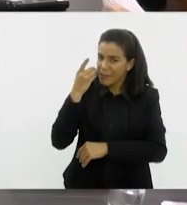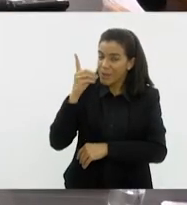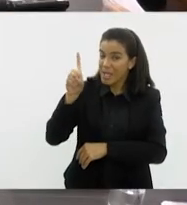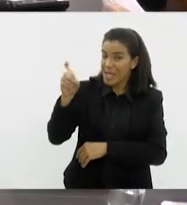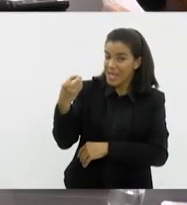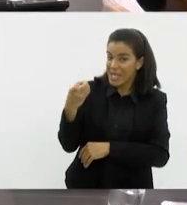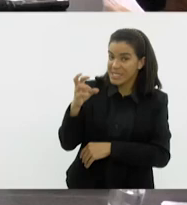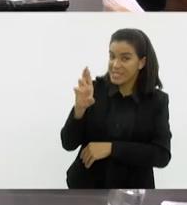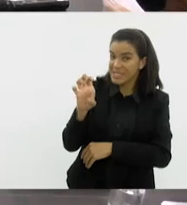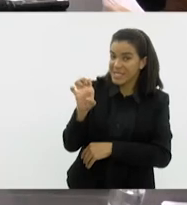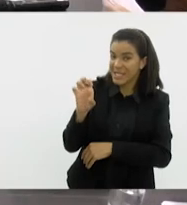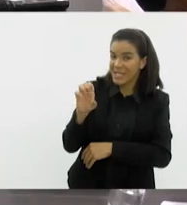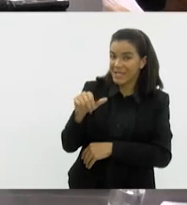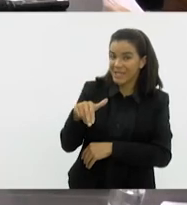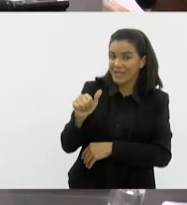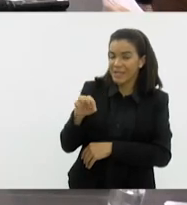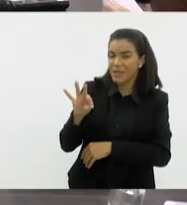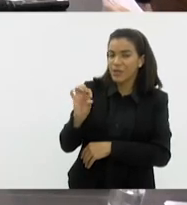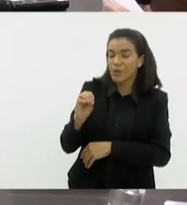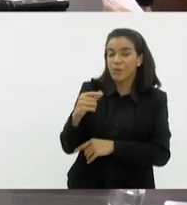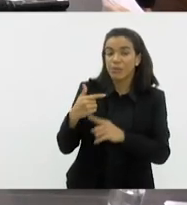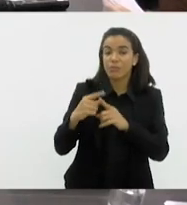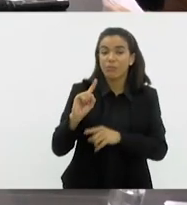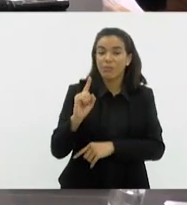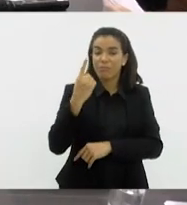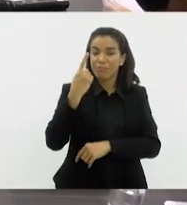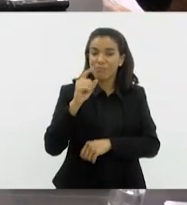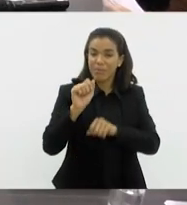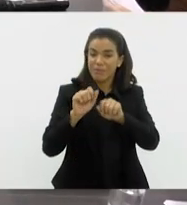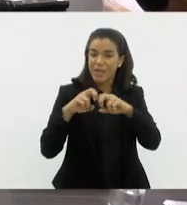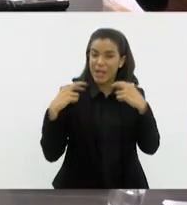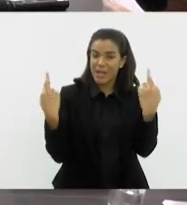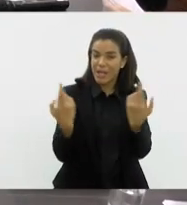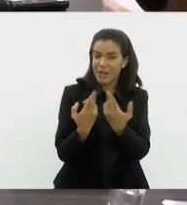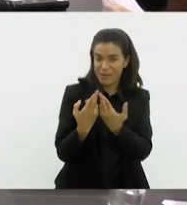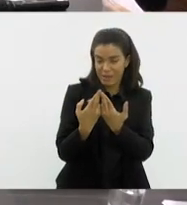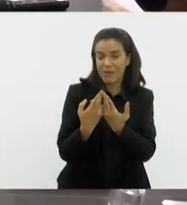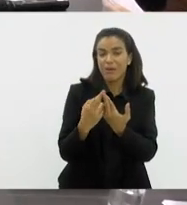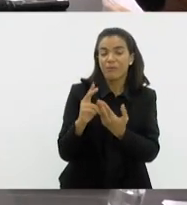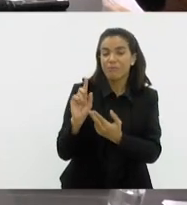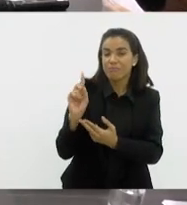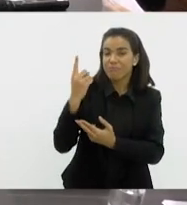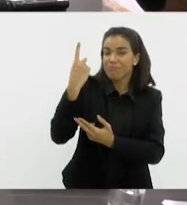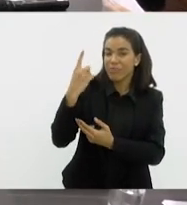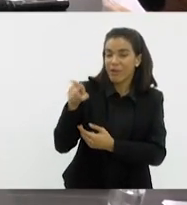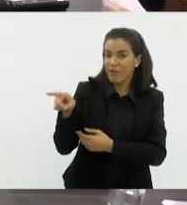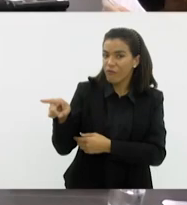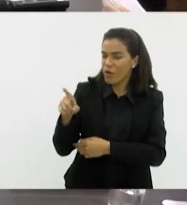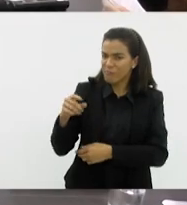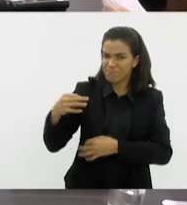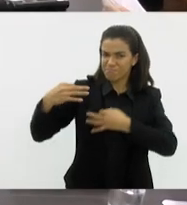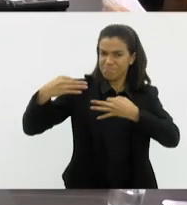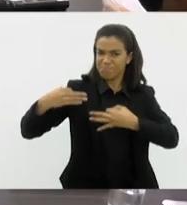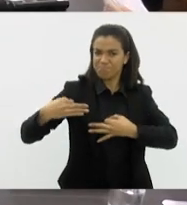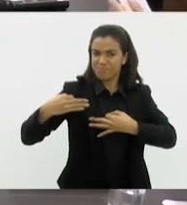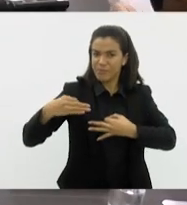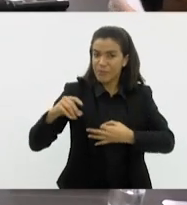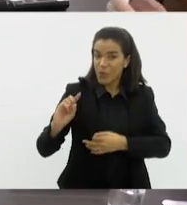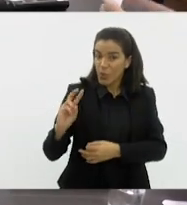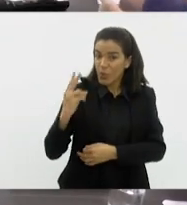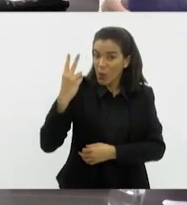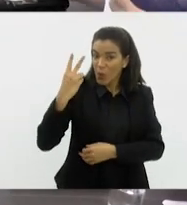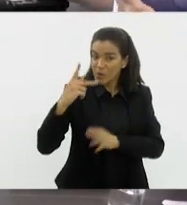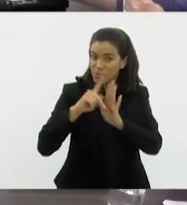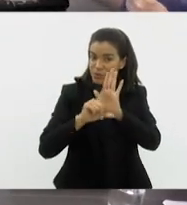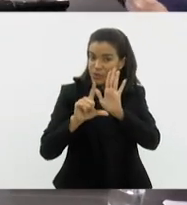ex-deputado Renato Cozzolino, porque na primeira sessão nossa da CCJ, o deputado Vinícius Cozzolino foi implacável com dois projetos